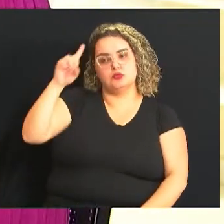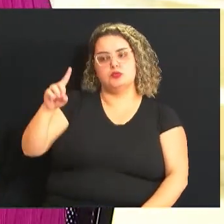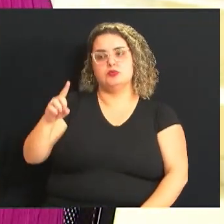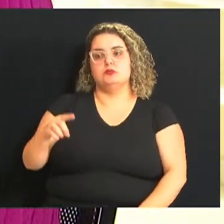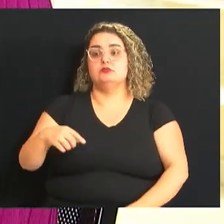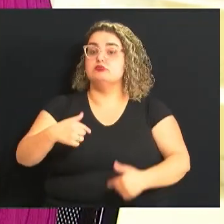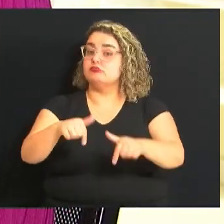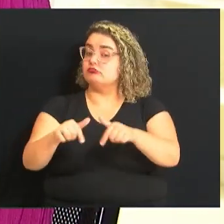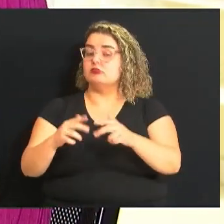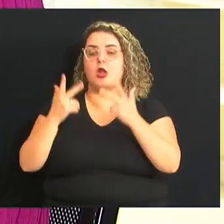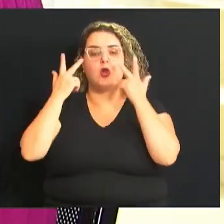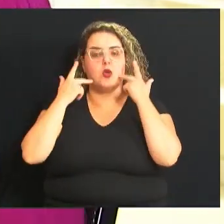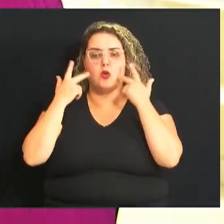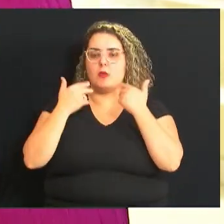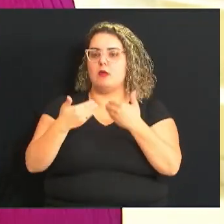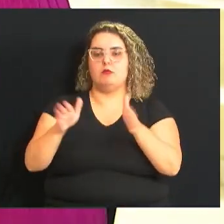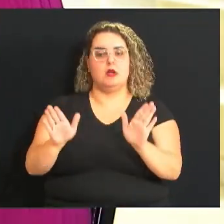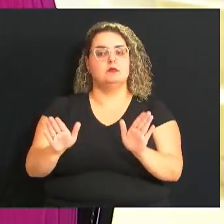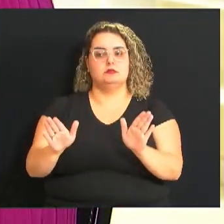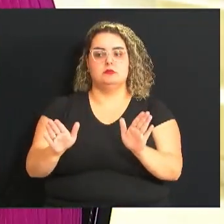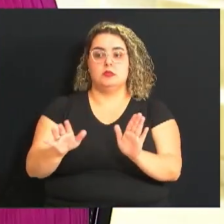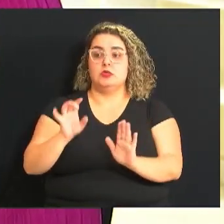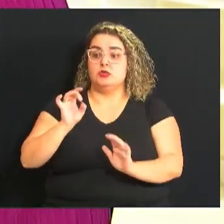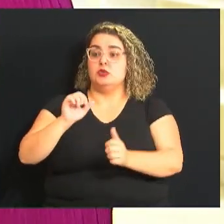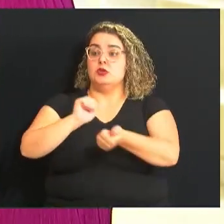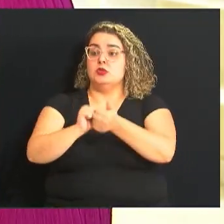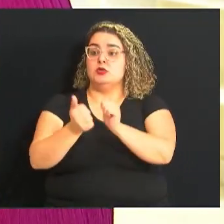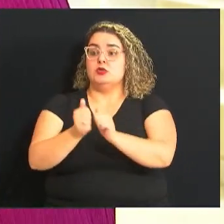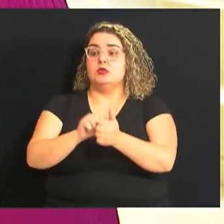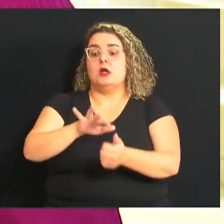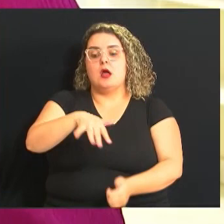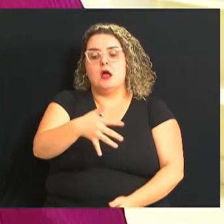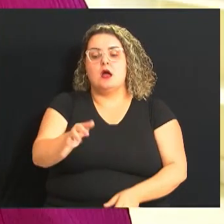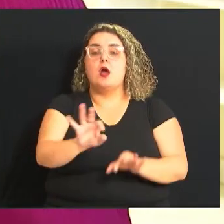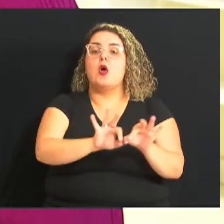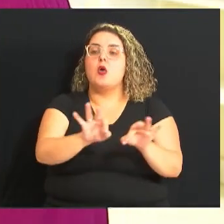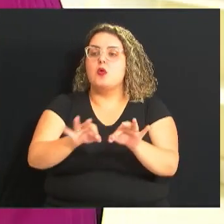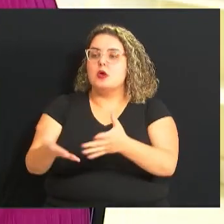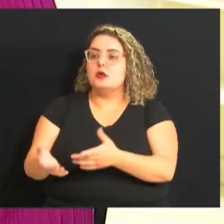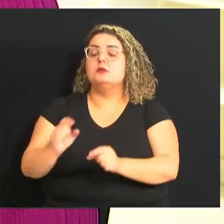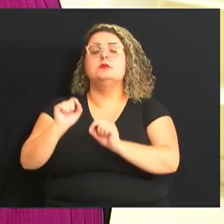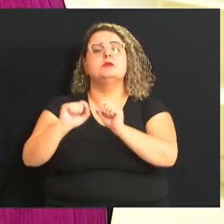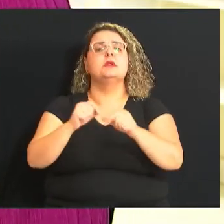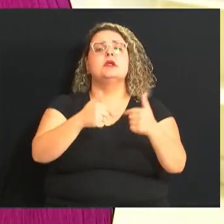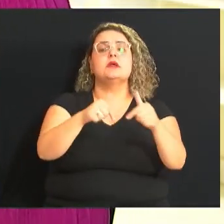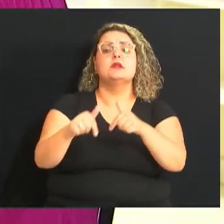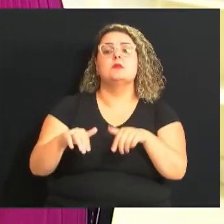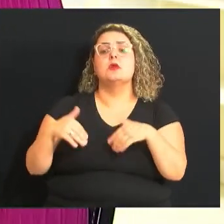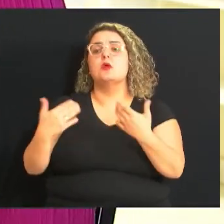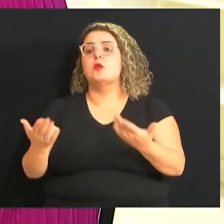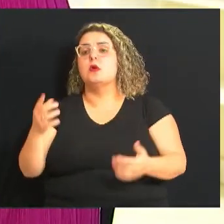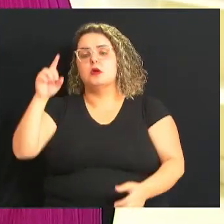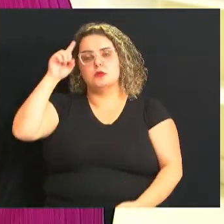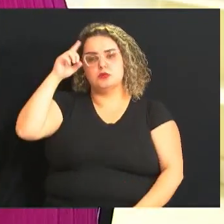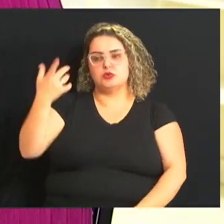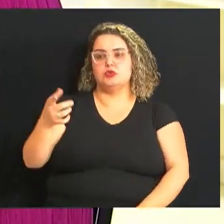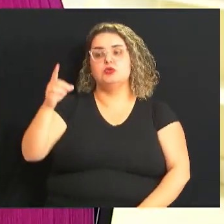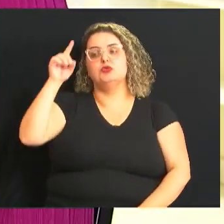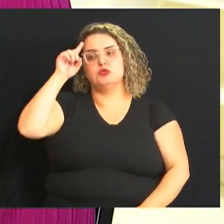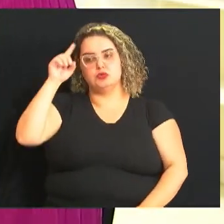em funcionamento então a gente só teve que fazer essa escala organizar essa escala quem que ia trabalhar qual dia e aí no dia